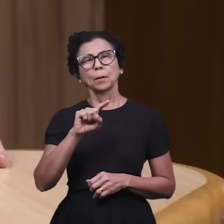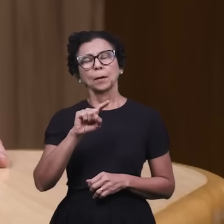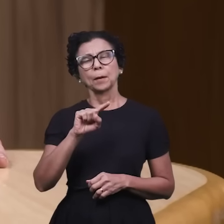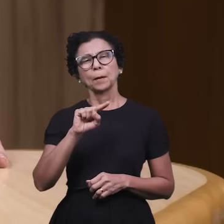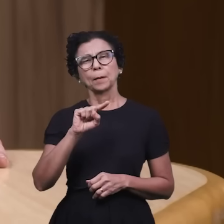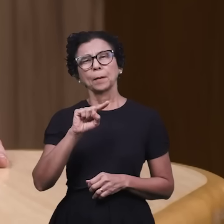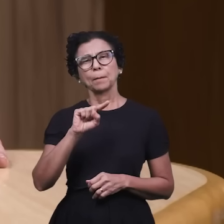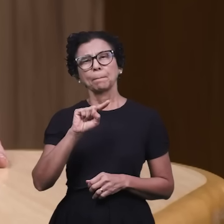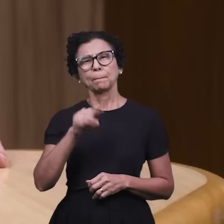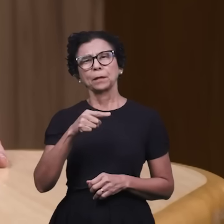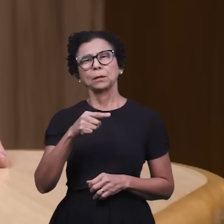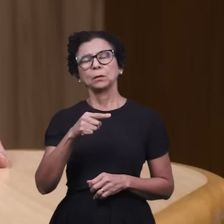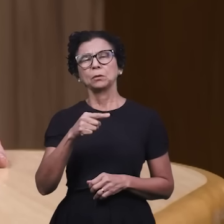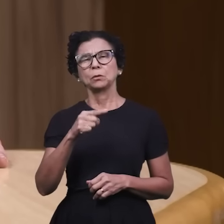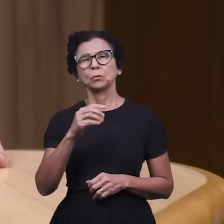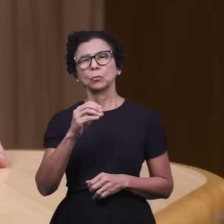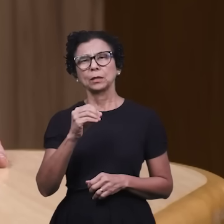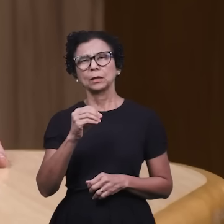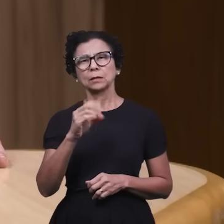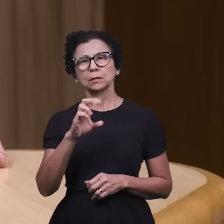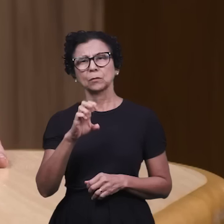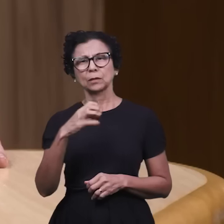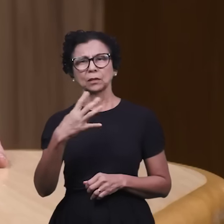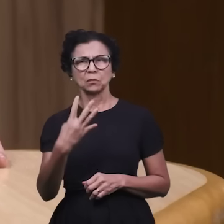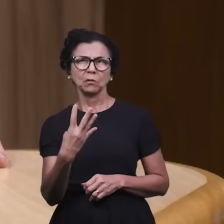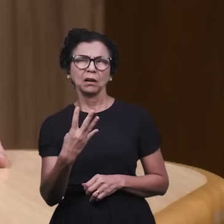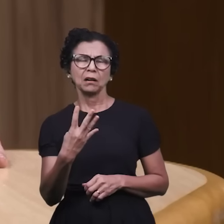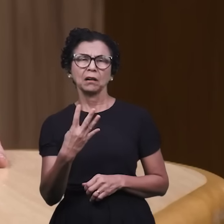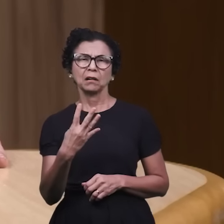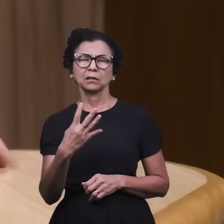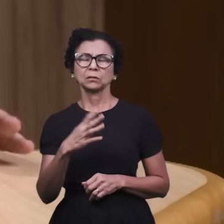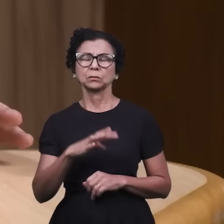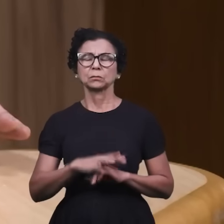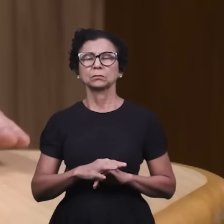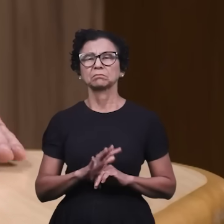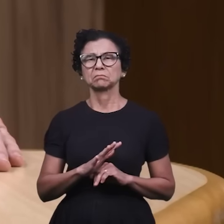1054, 56, né, Gilson, nós estávamos conversando sobre isso,